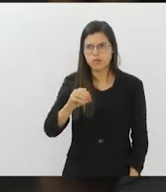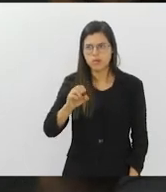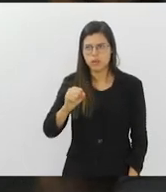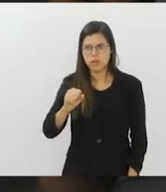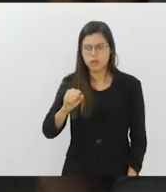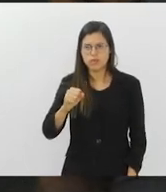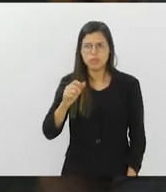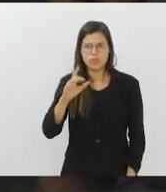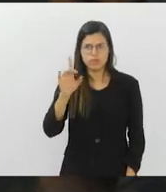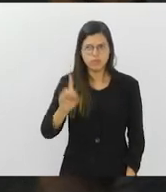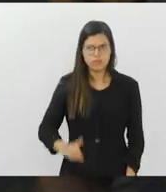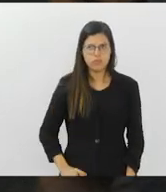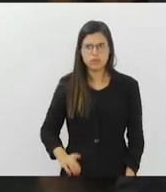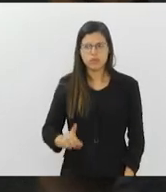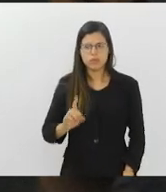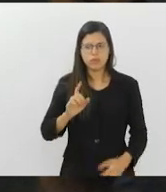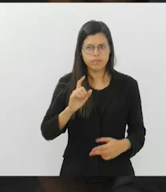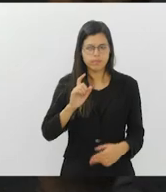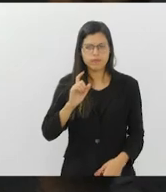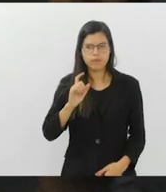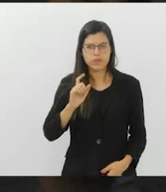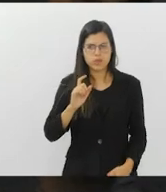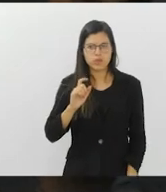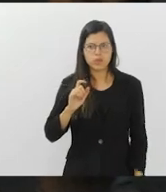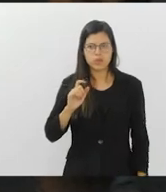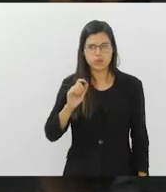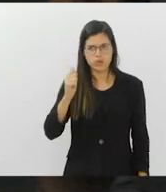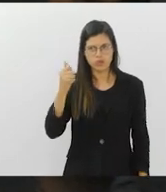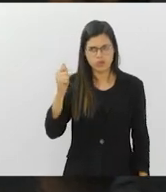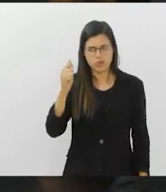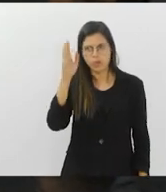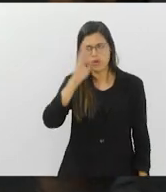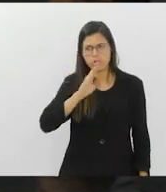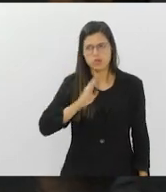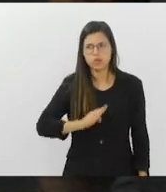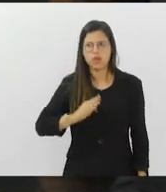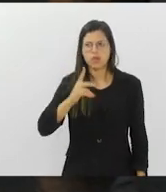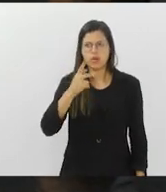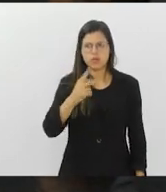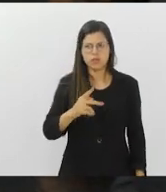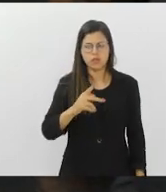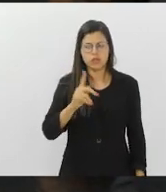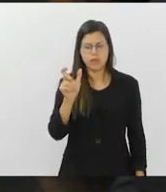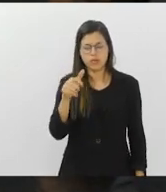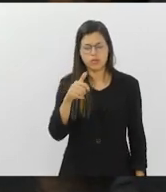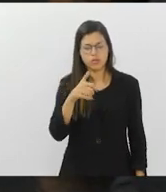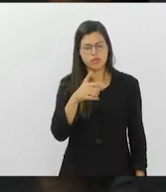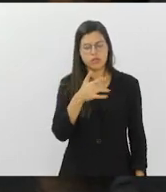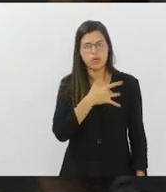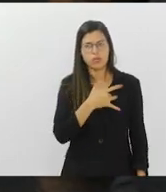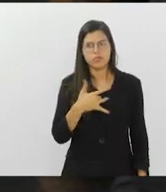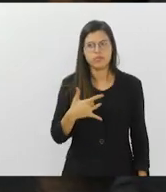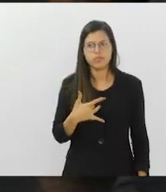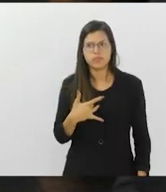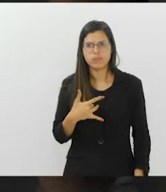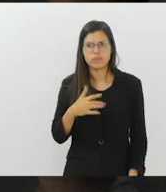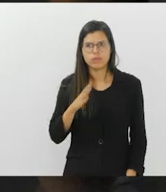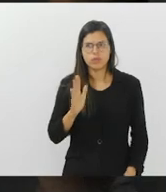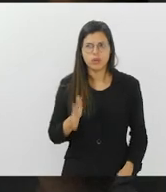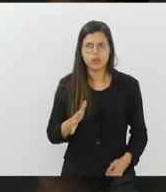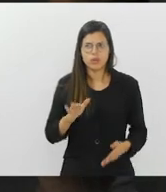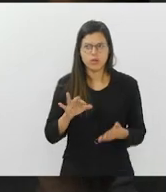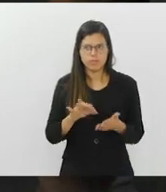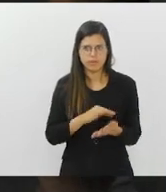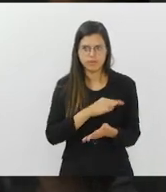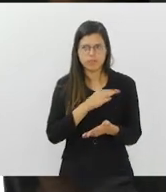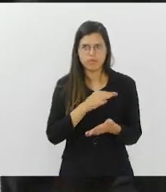Associação Brasileira de Planos de Saúde, a Abrange. Então, meu termo de compromisso também devidamente preenchido e assinado, e aqui eu faço referência a